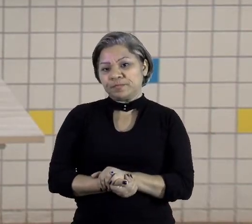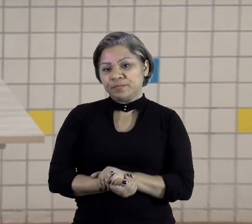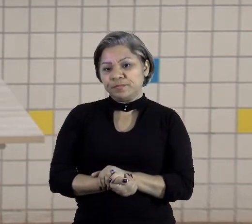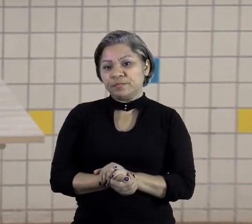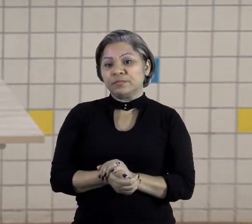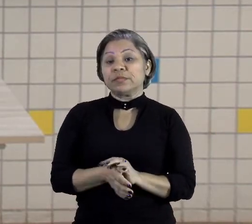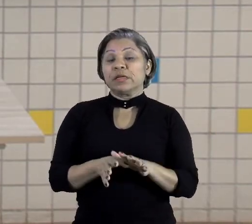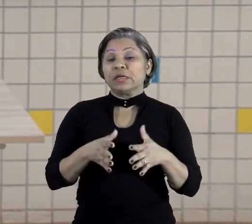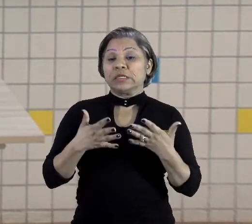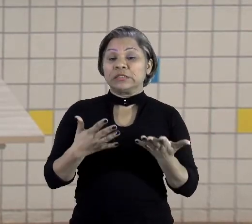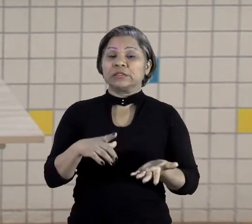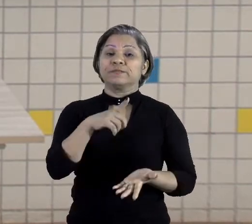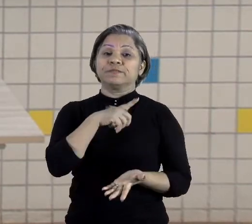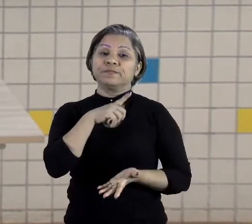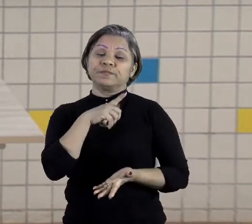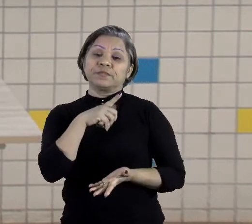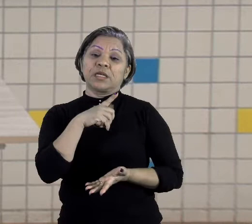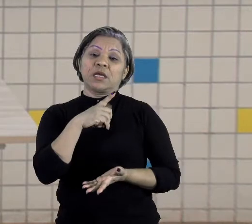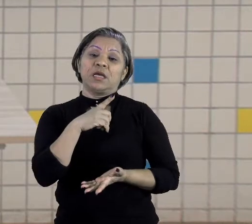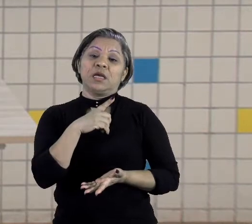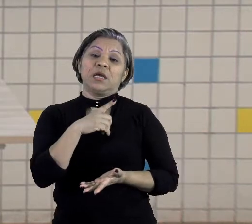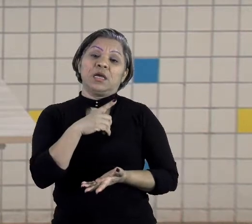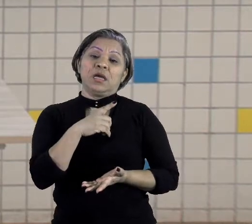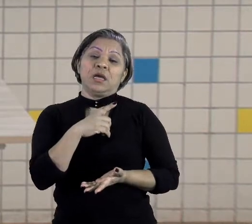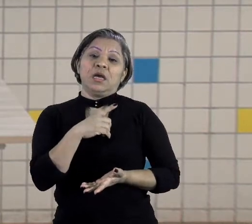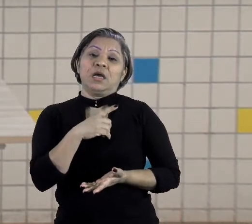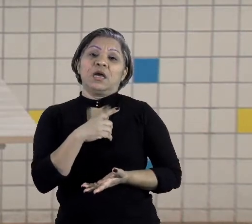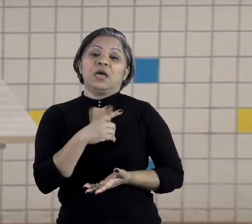que nós estávamos vendo na outra área, que é da